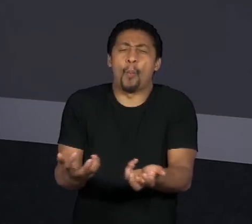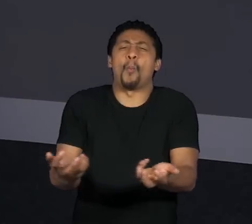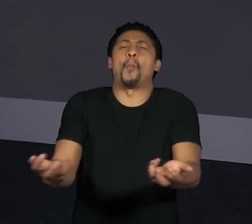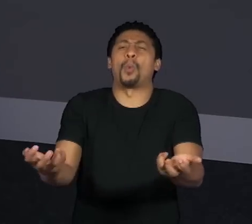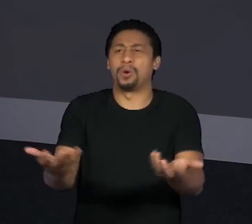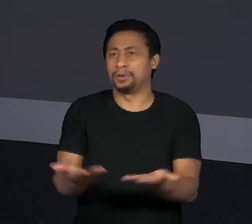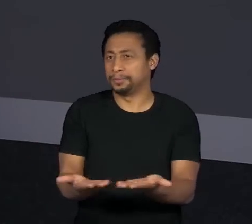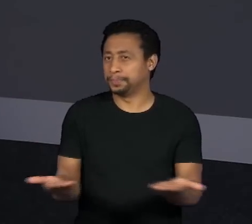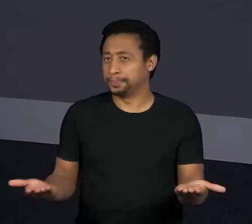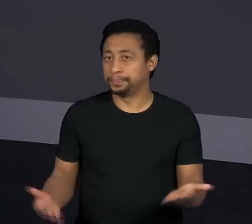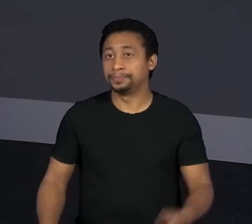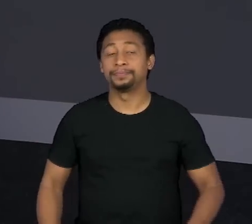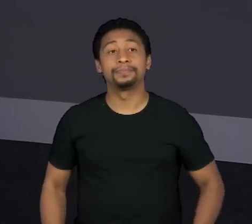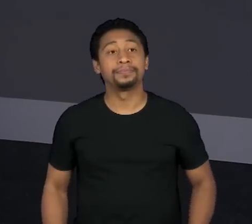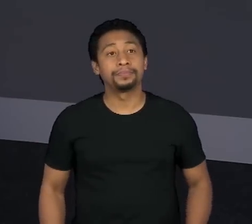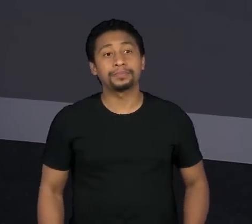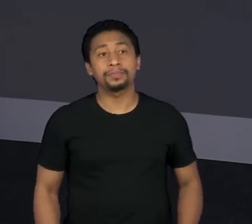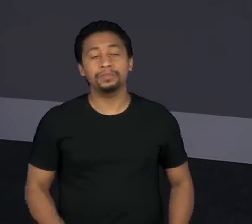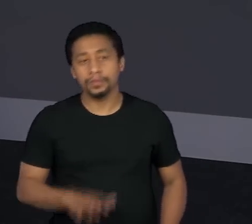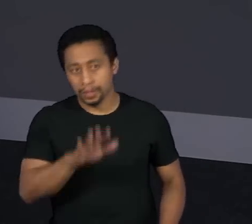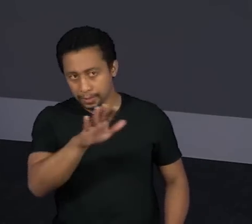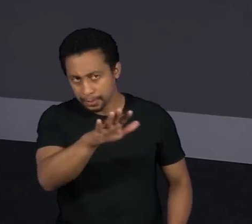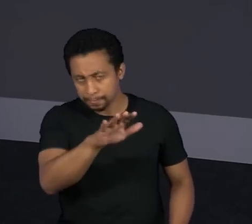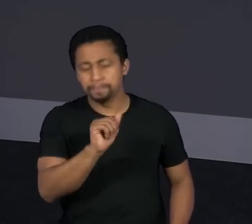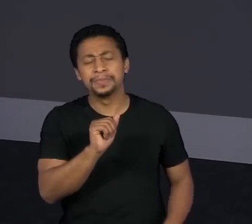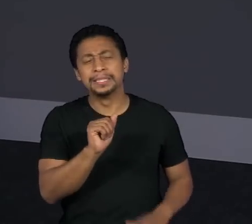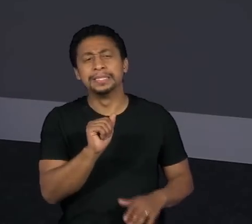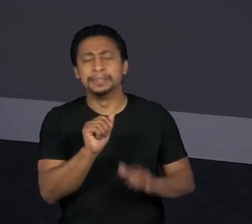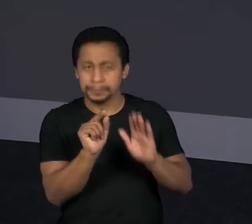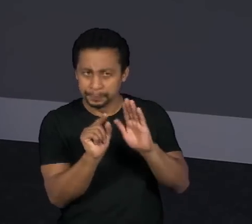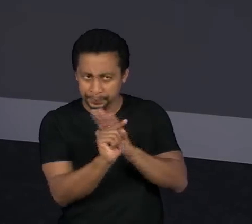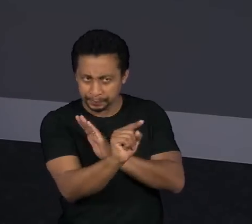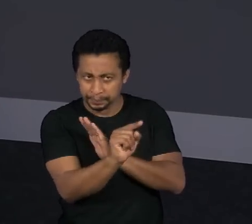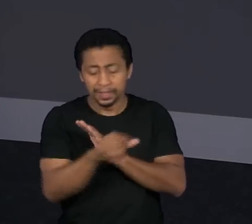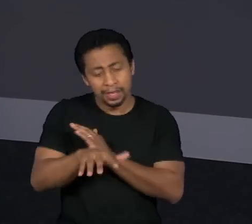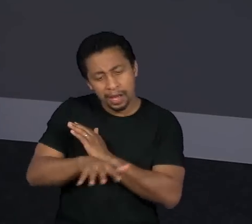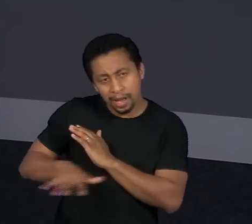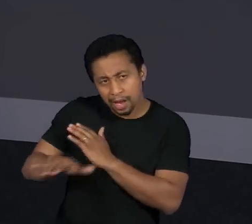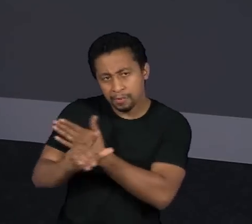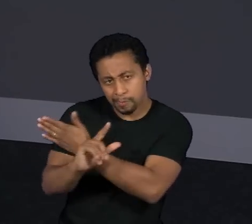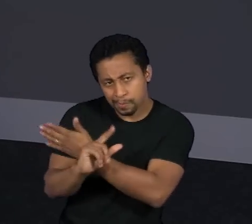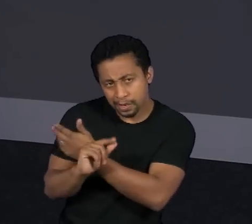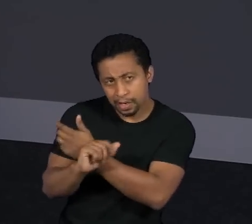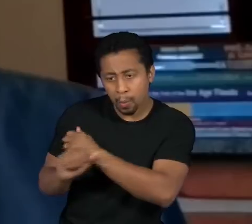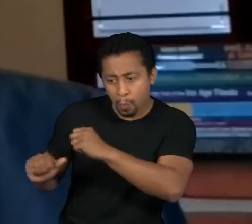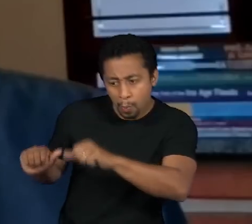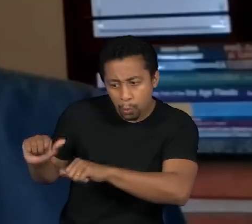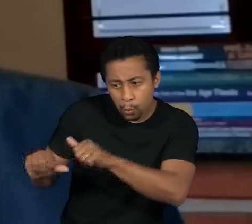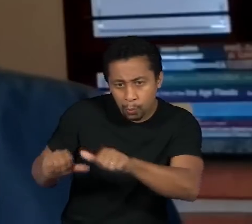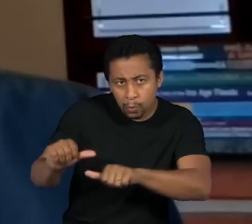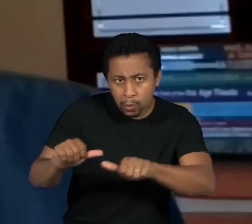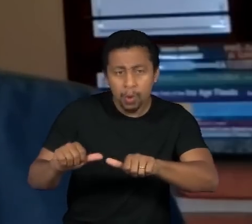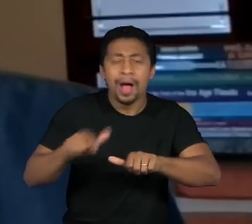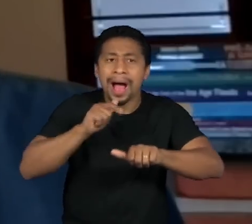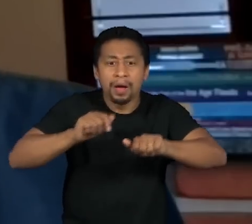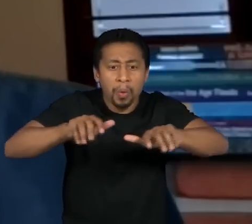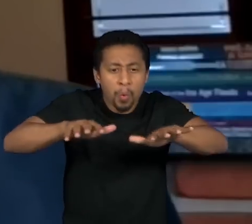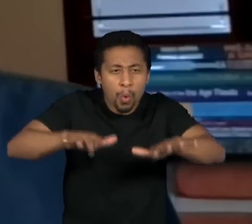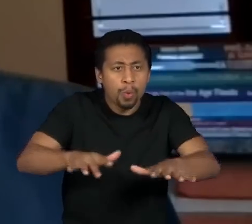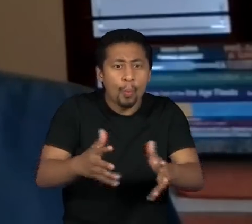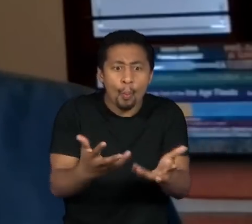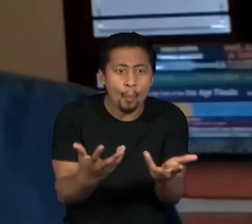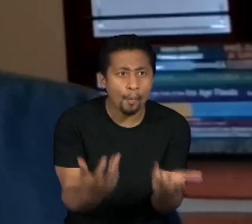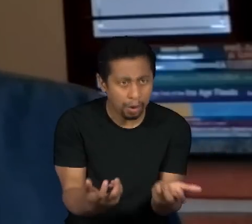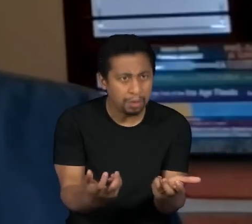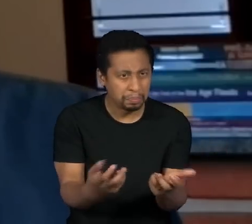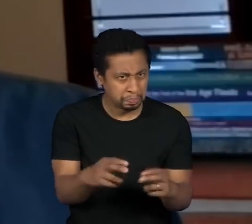alguma evidência de que o Pantanal esteja realmente mudando as características desse alagado? Nós não temos